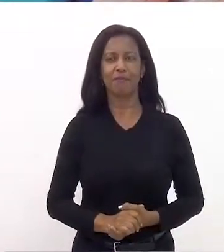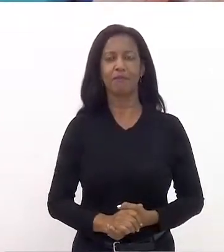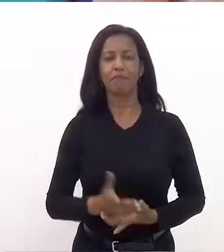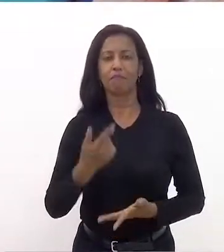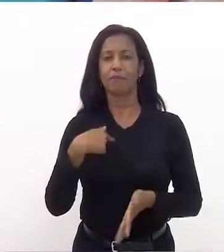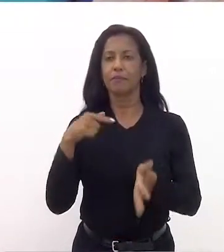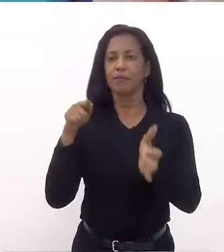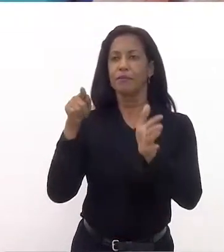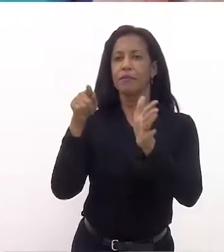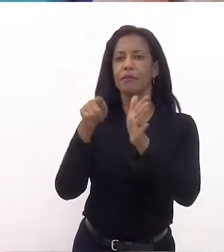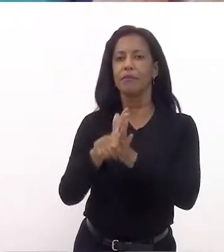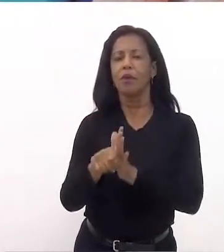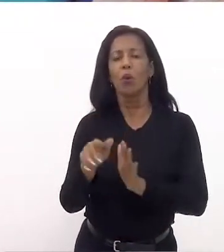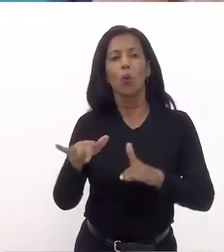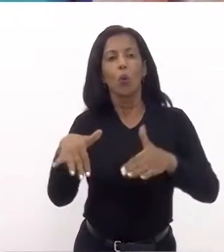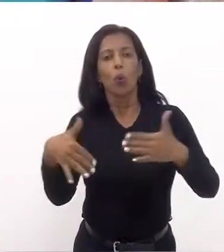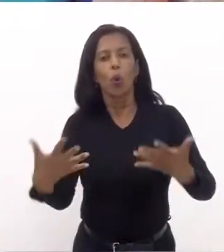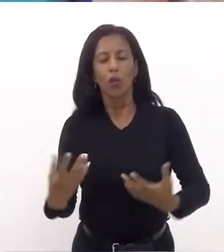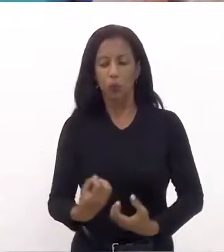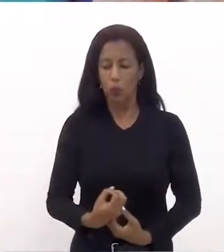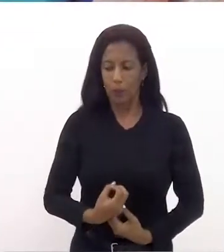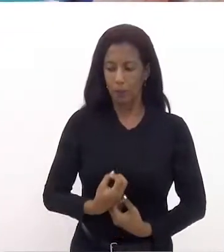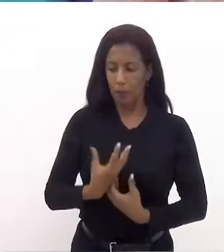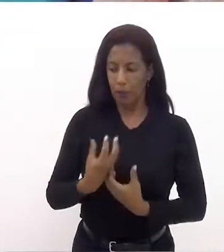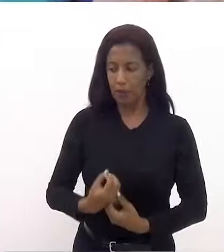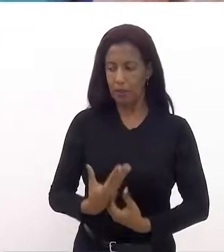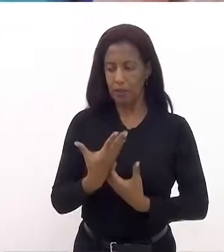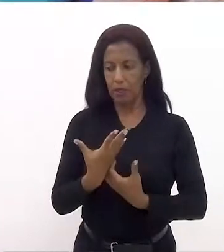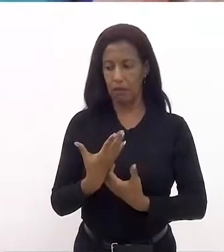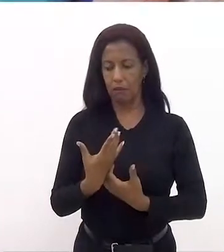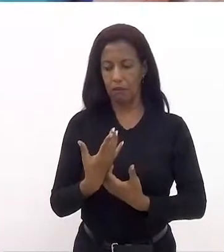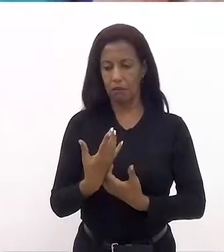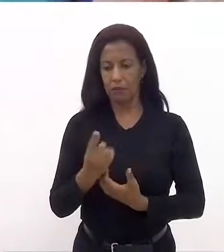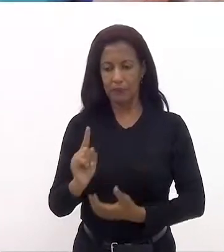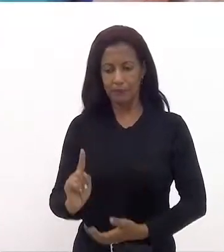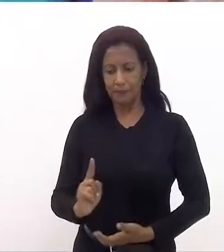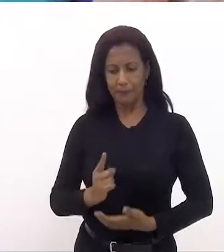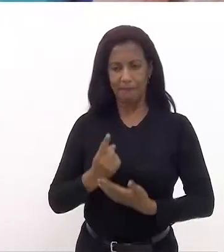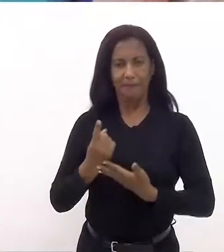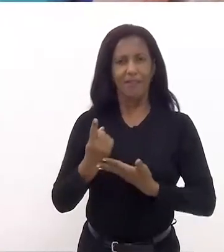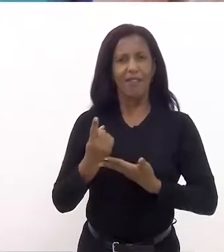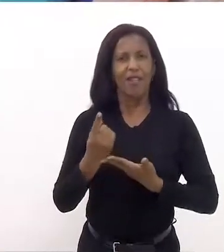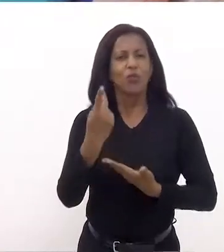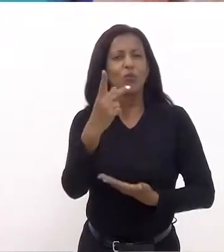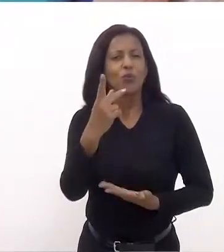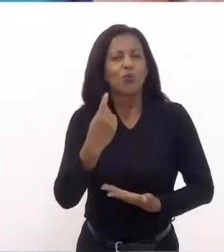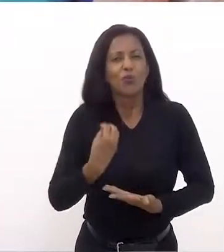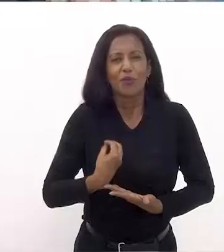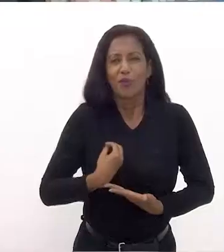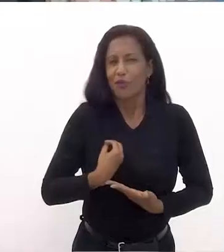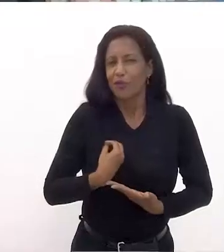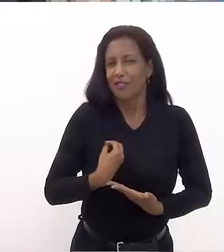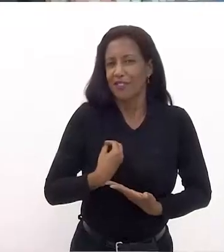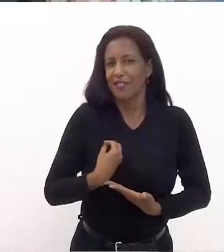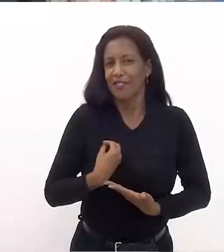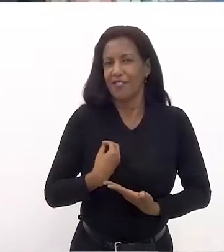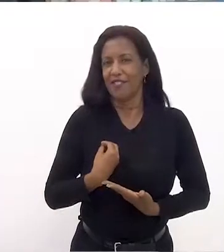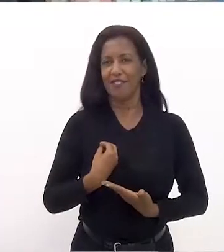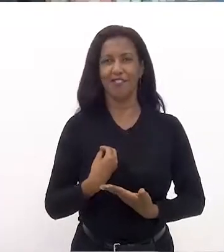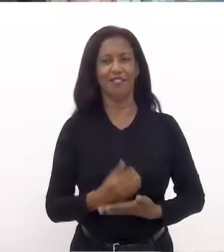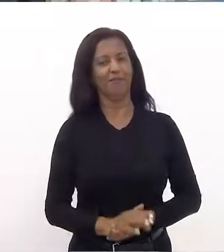te perguntando quando que a poesia se apresenta na vida de Gilberto? Eu